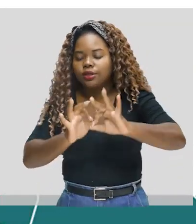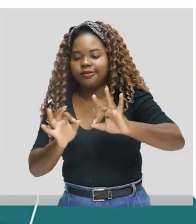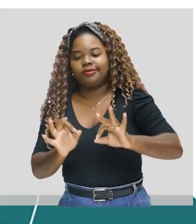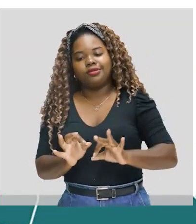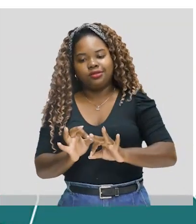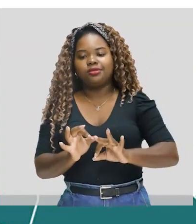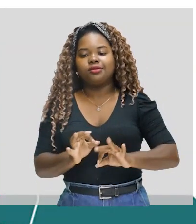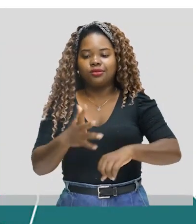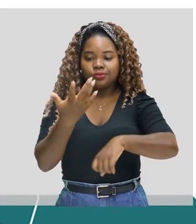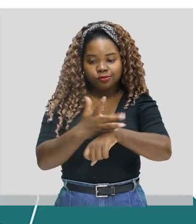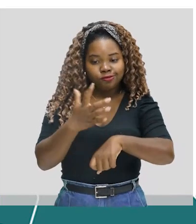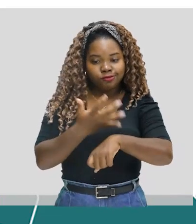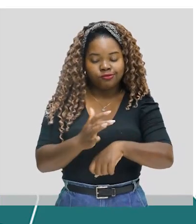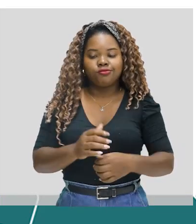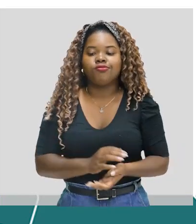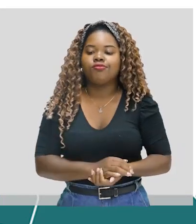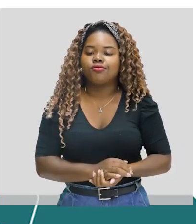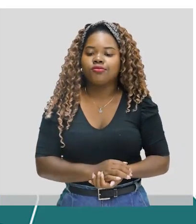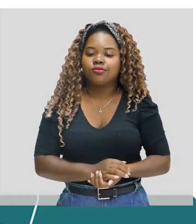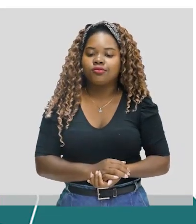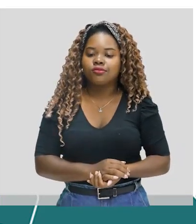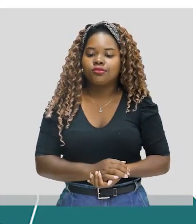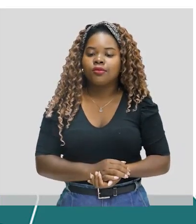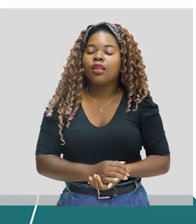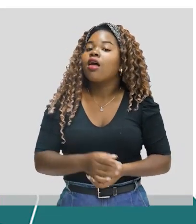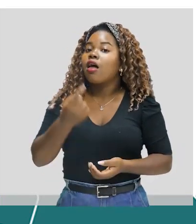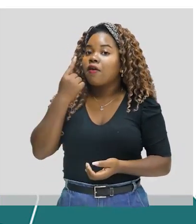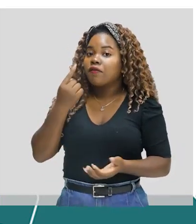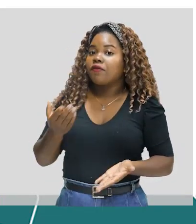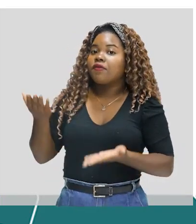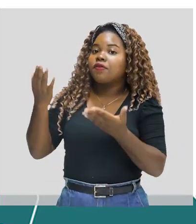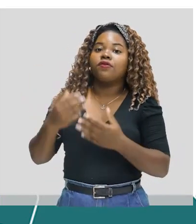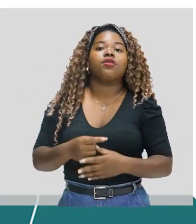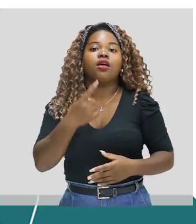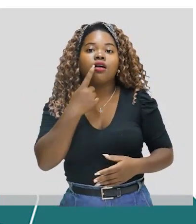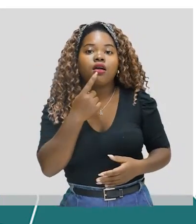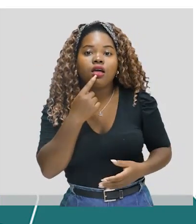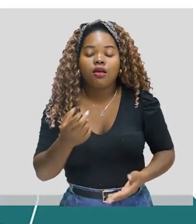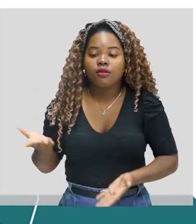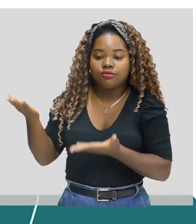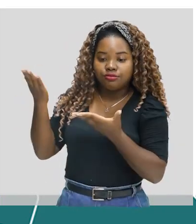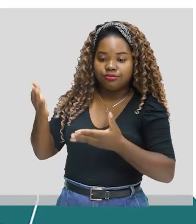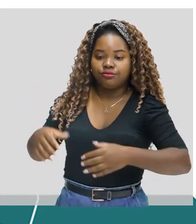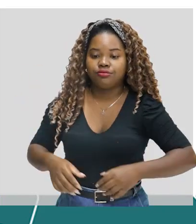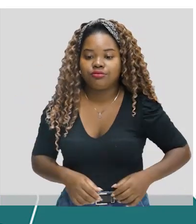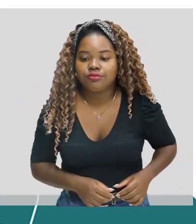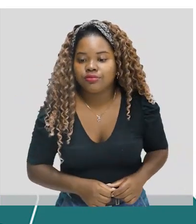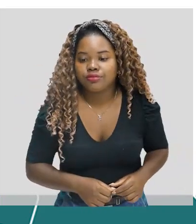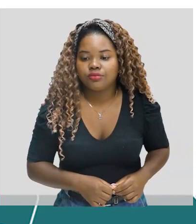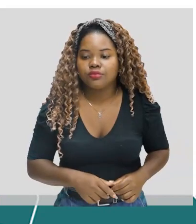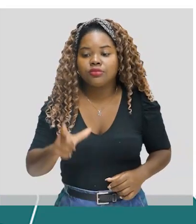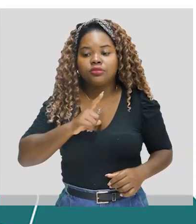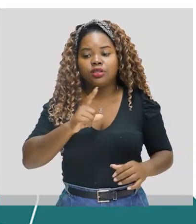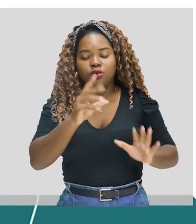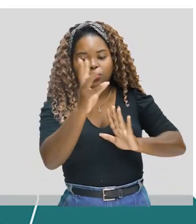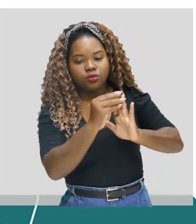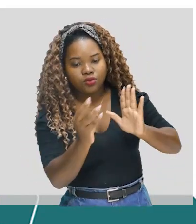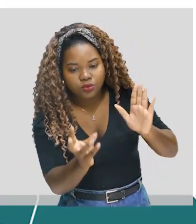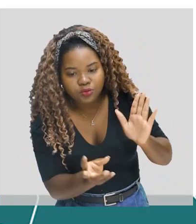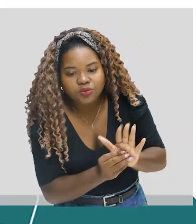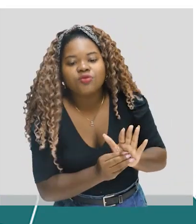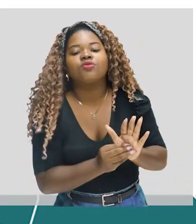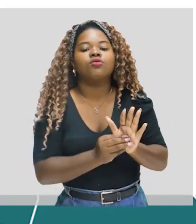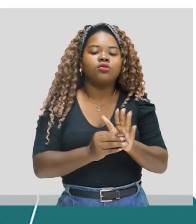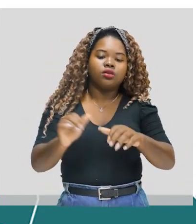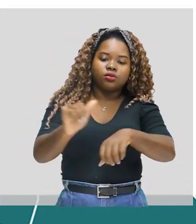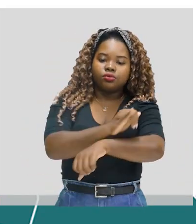exercícios físicos. Então, é através dos princípios do treinamento esportivo que vai ser determinado o conteúdo,